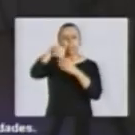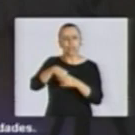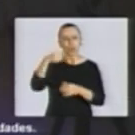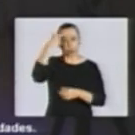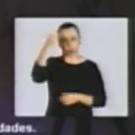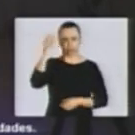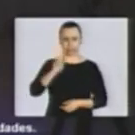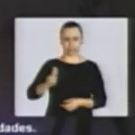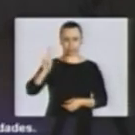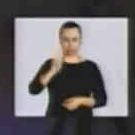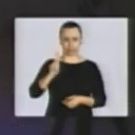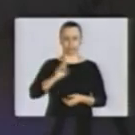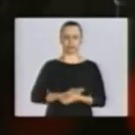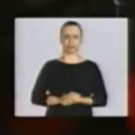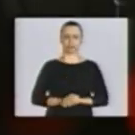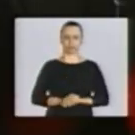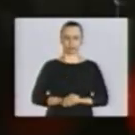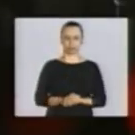em